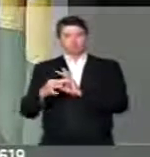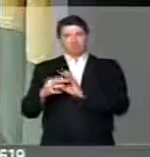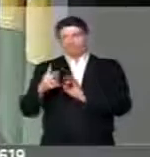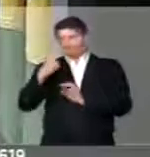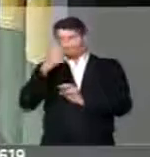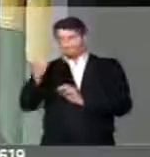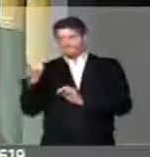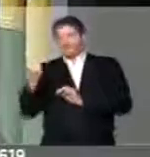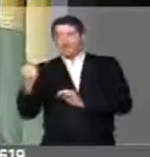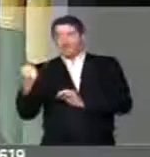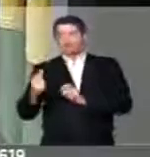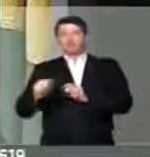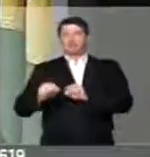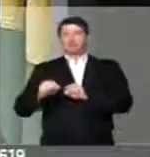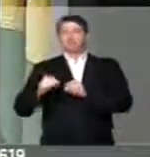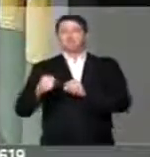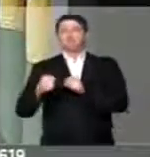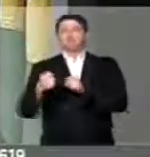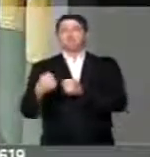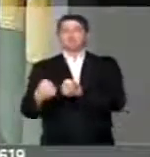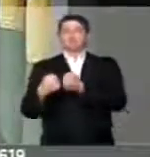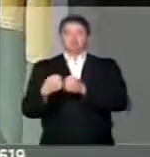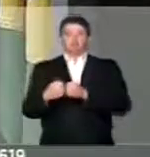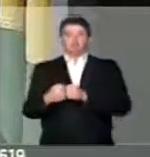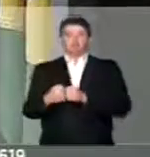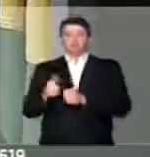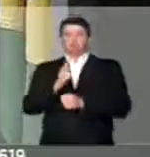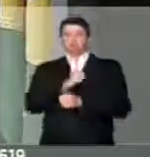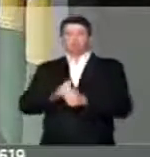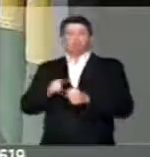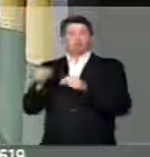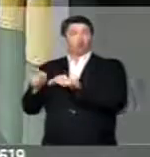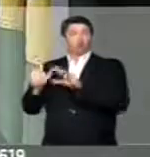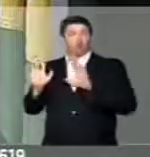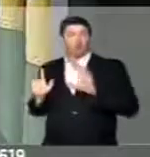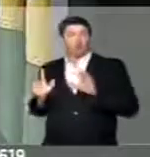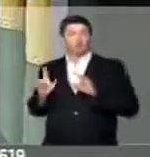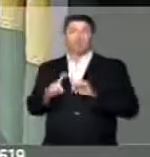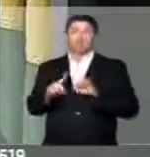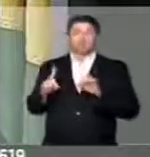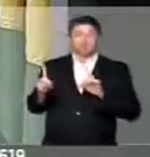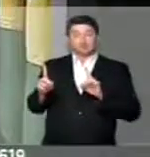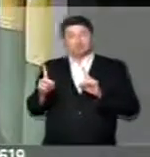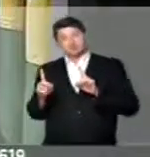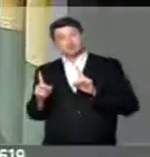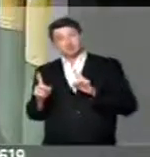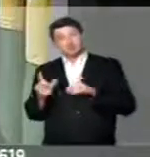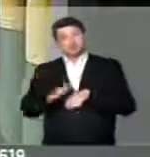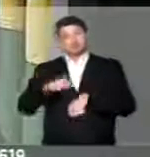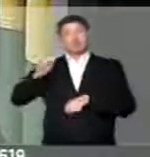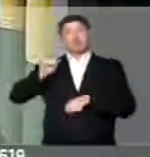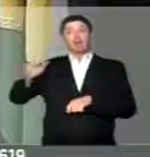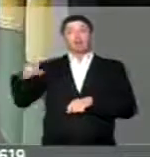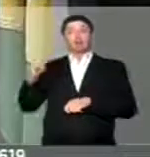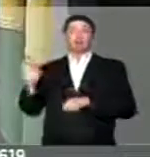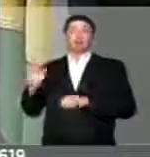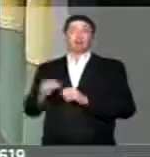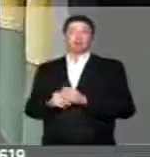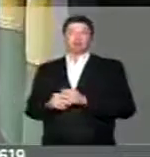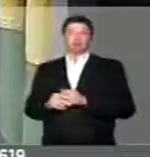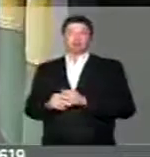canina que defende esse governo mais do que os próprios